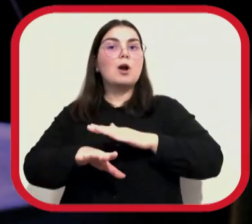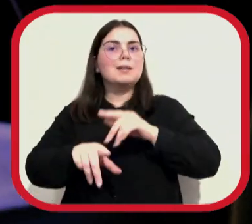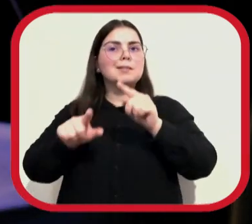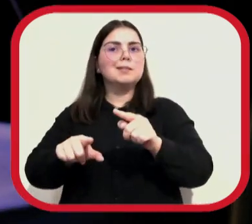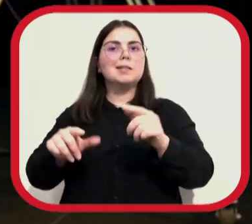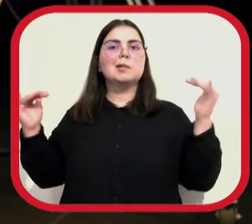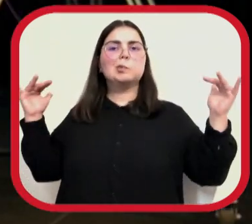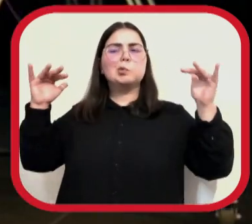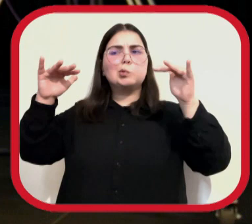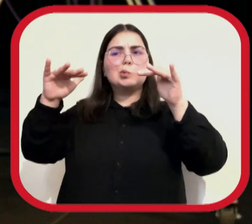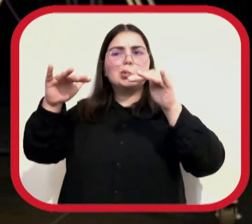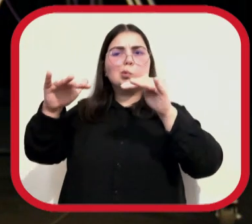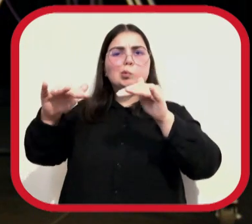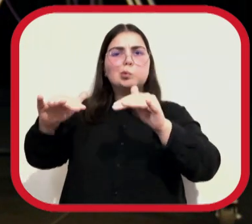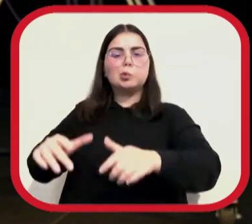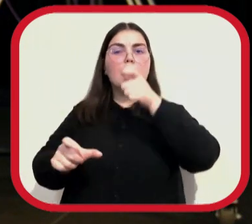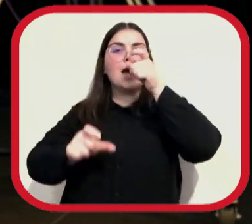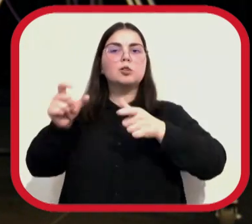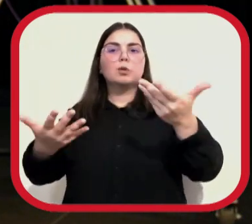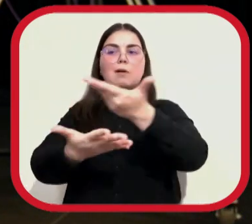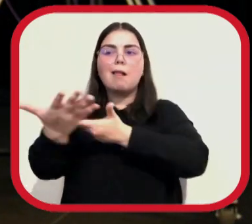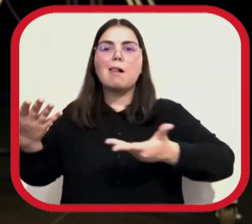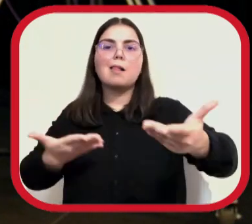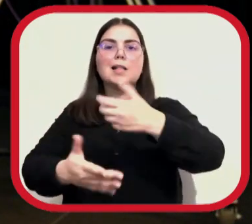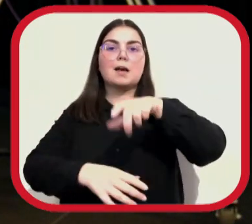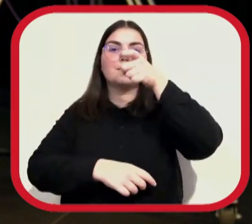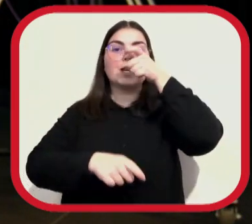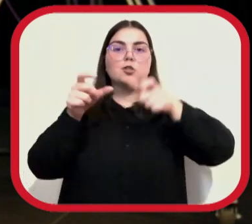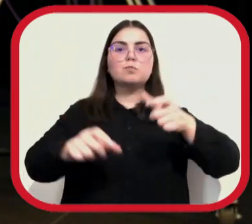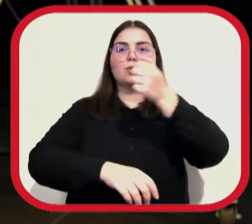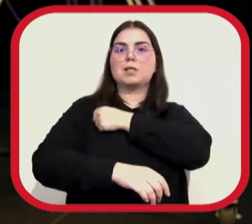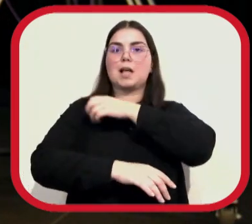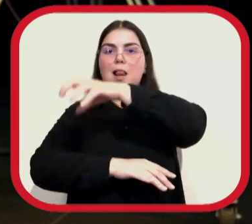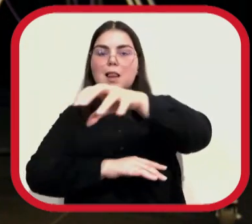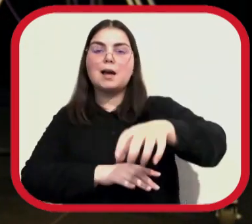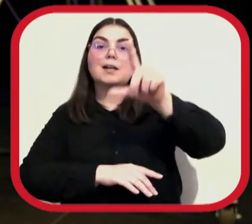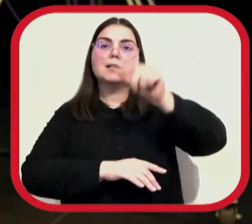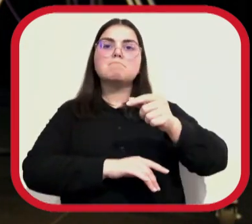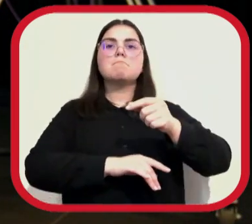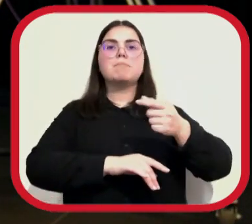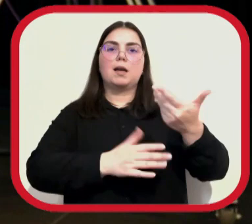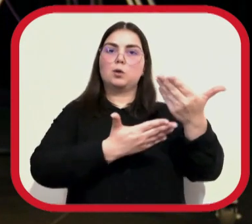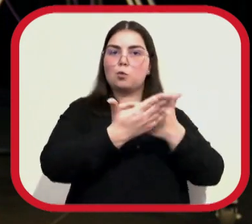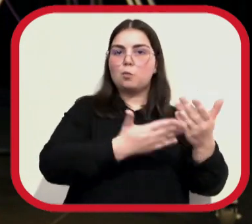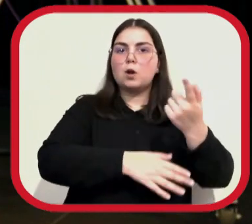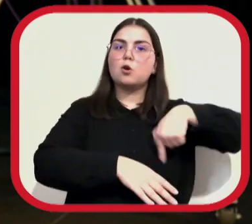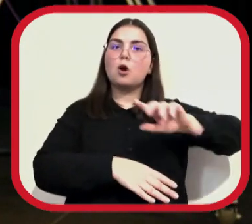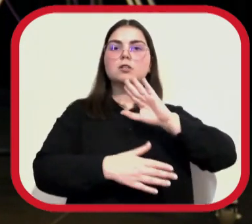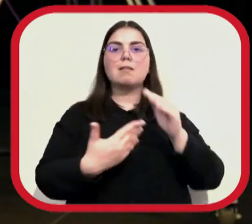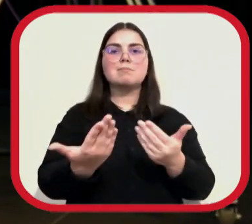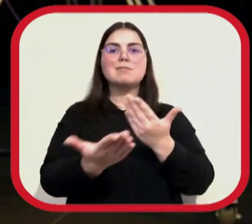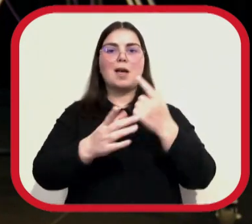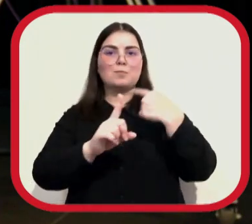portanto, através da interação que todas as pessoas relacionadas com o Senjor fazem com os habitantes do bairro, com o comércio local, nós